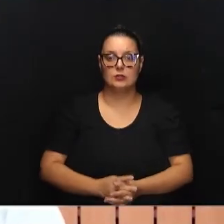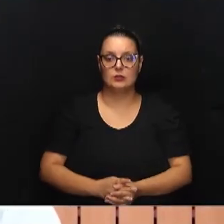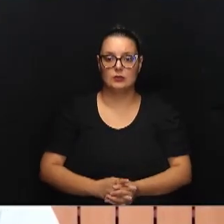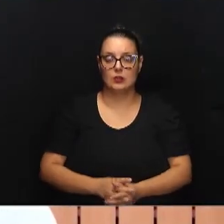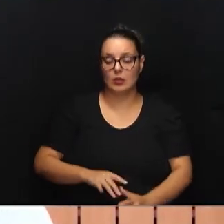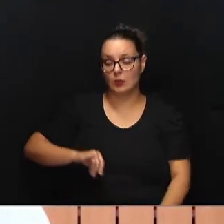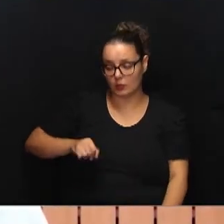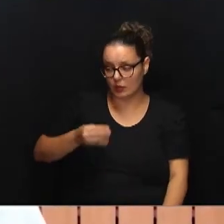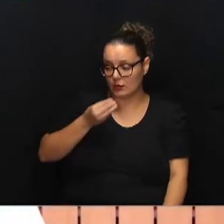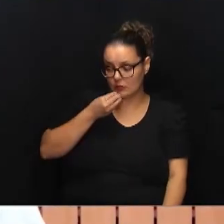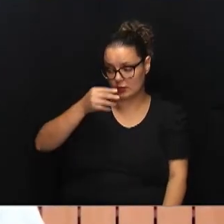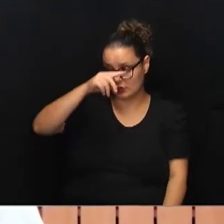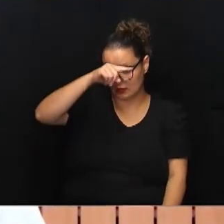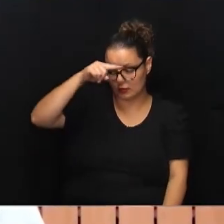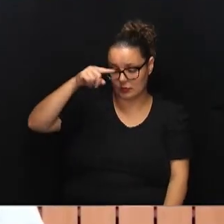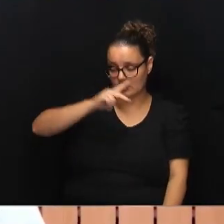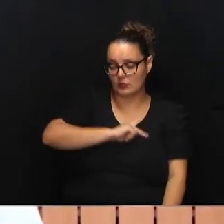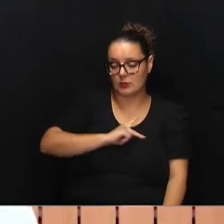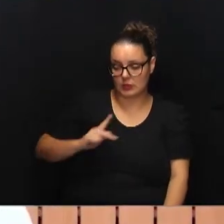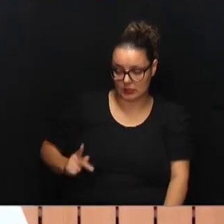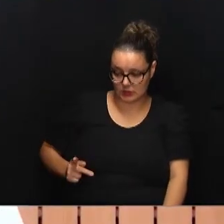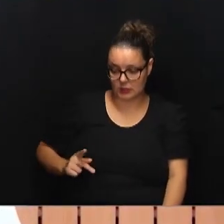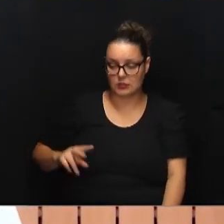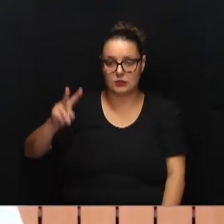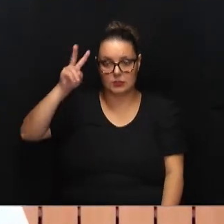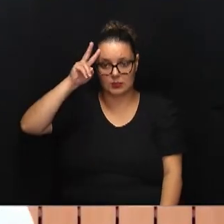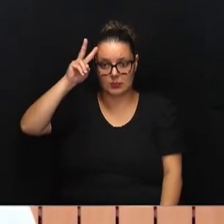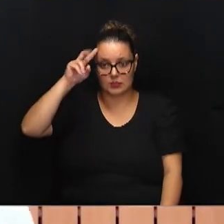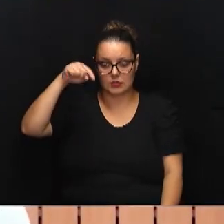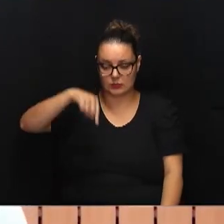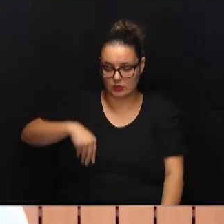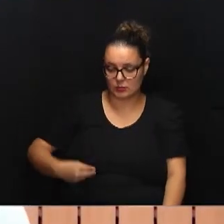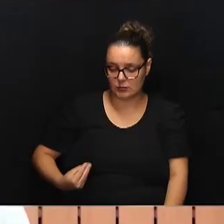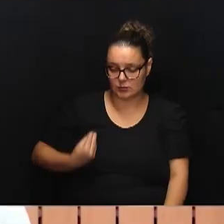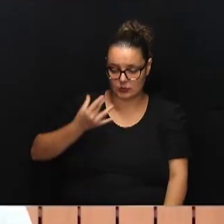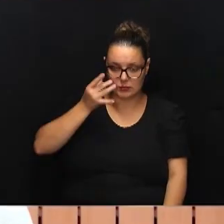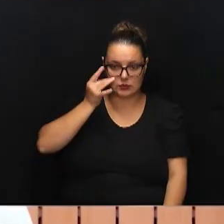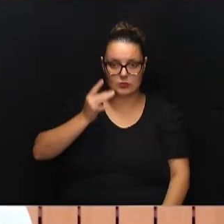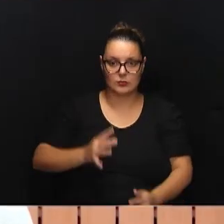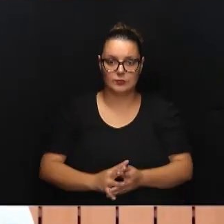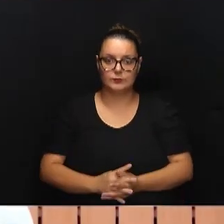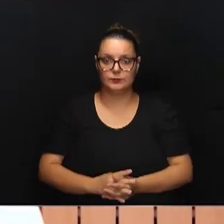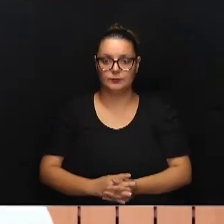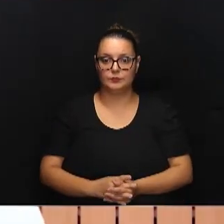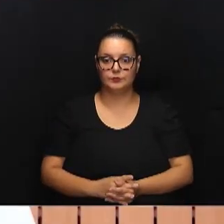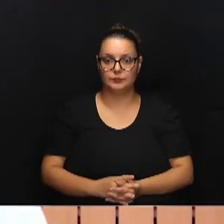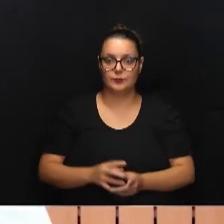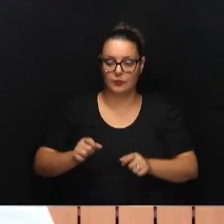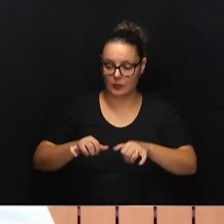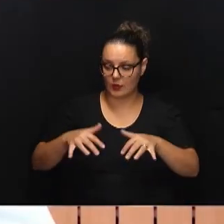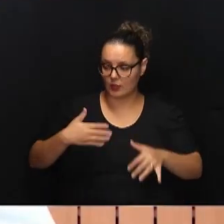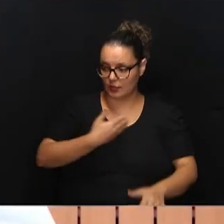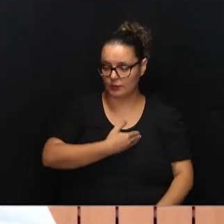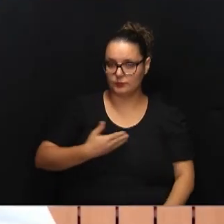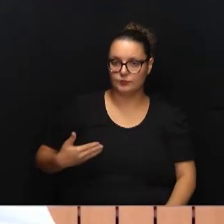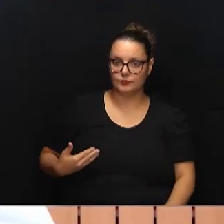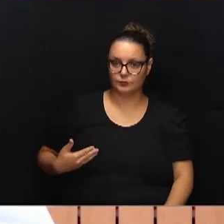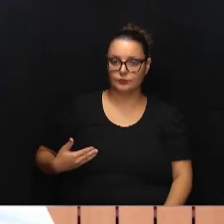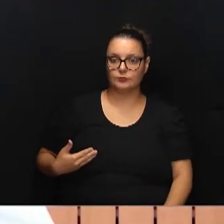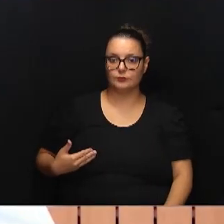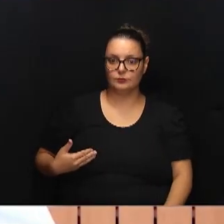Aproveito, presidente, para dizer o seguinte: na segunda-feira eu estive presente aqui numa audiência pública chamada